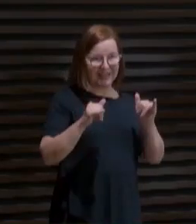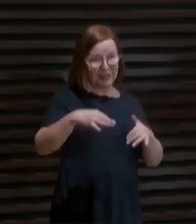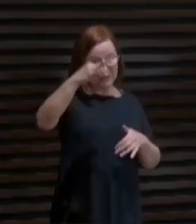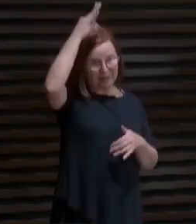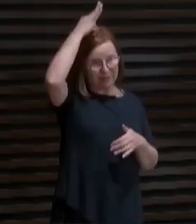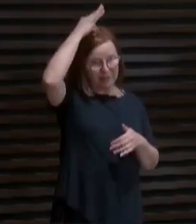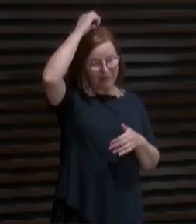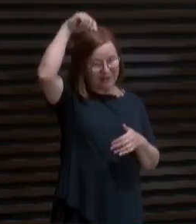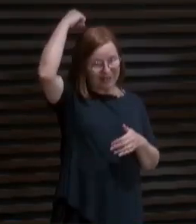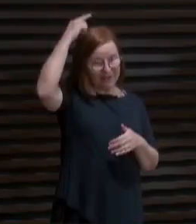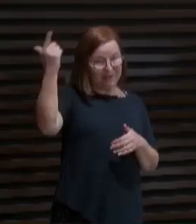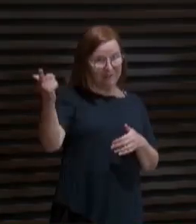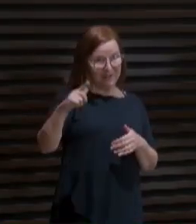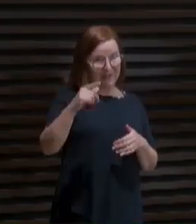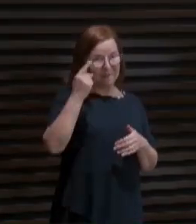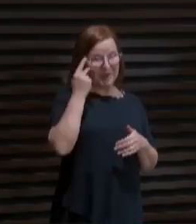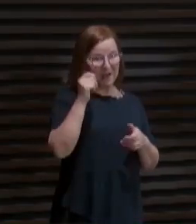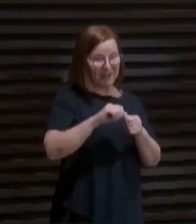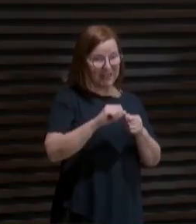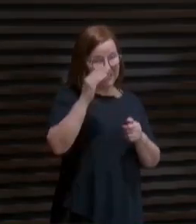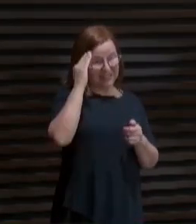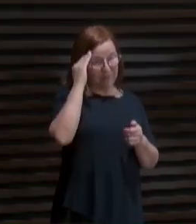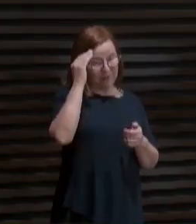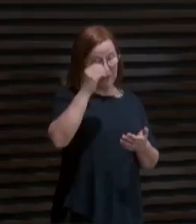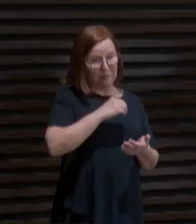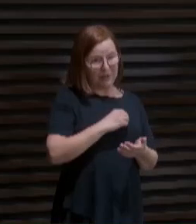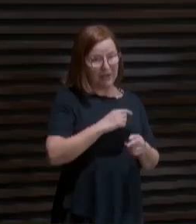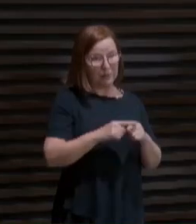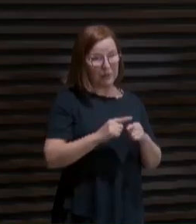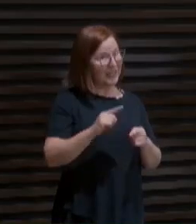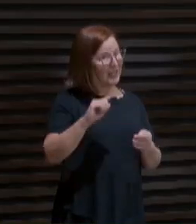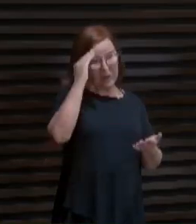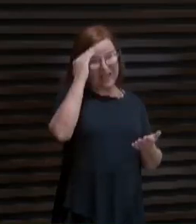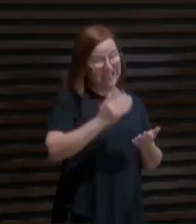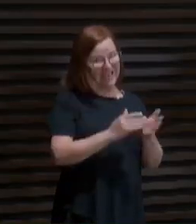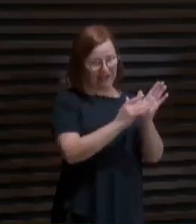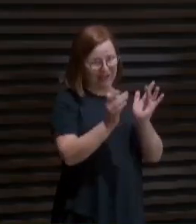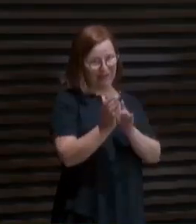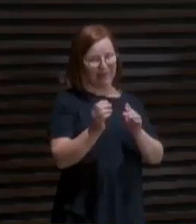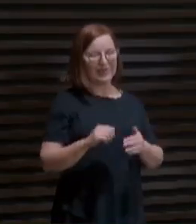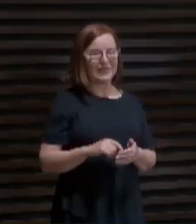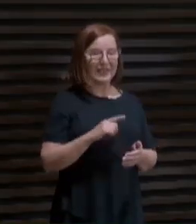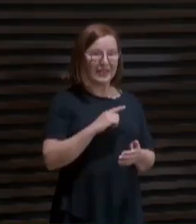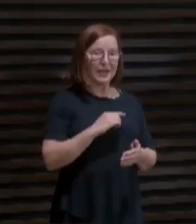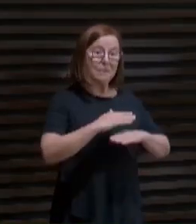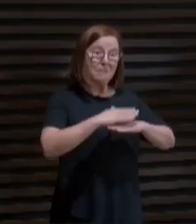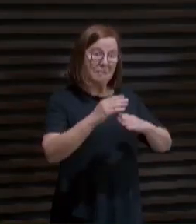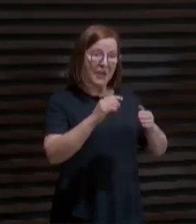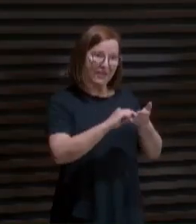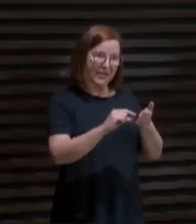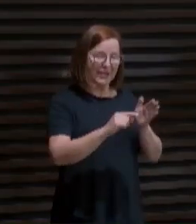convencer do pecado, e do pecado porque não cria nele. Nós vamos ter vários versículos que mostram